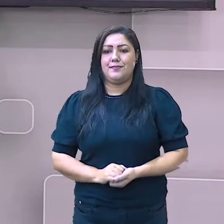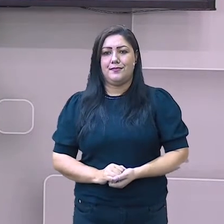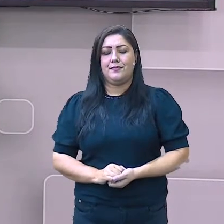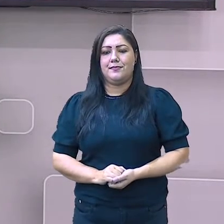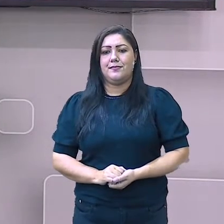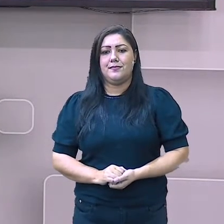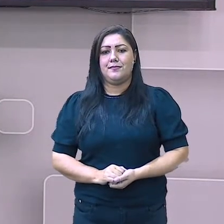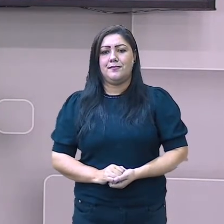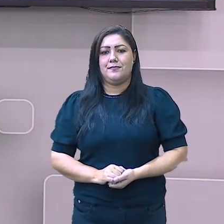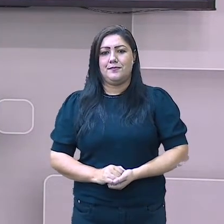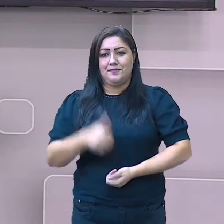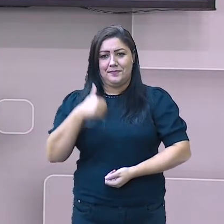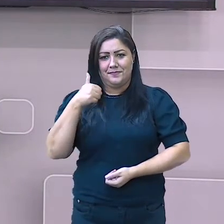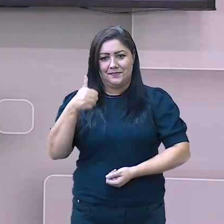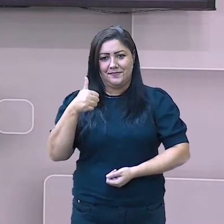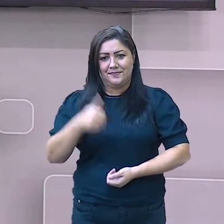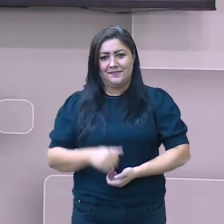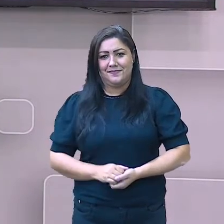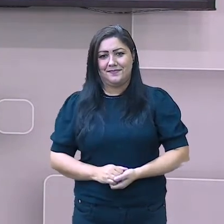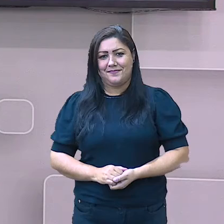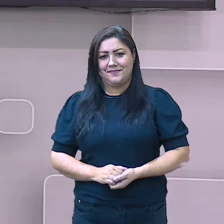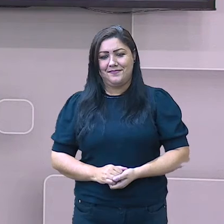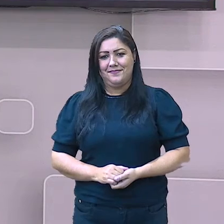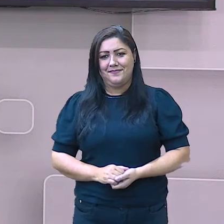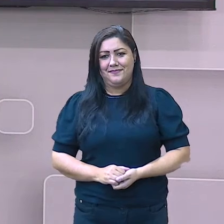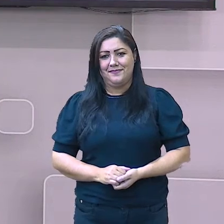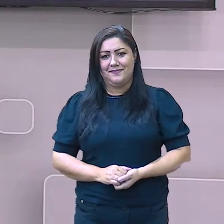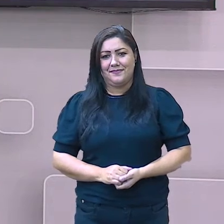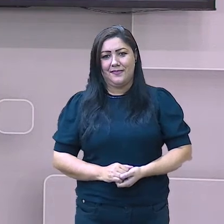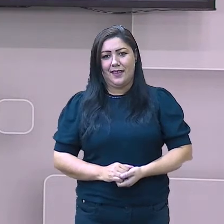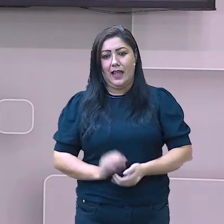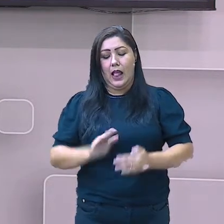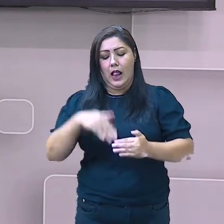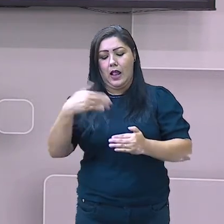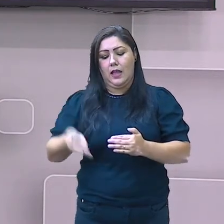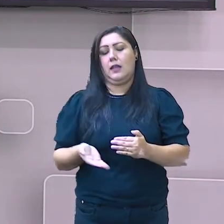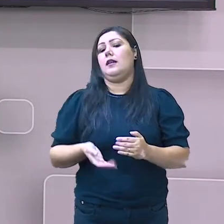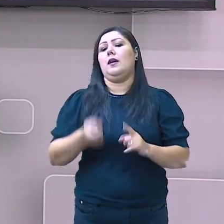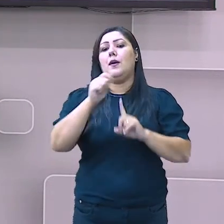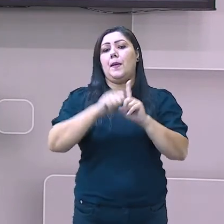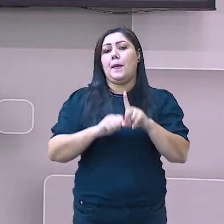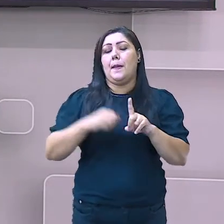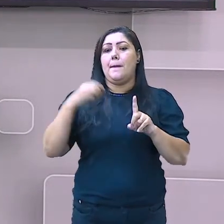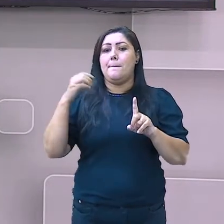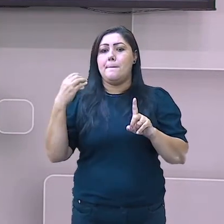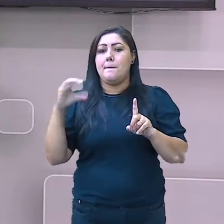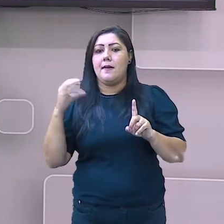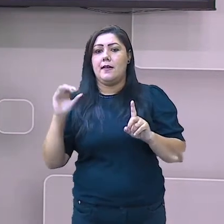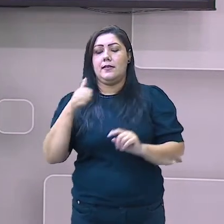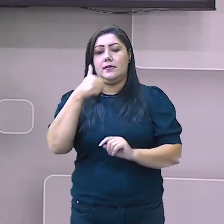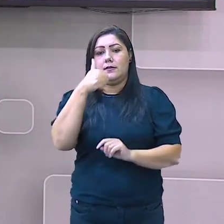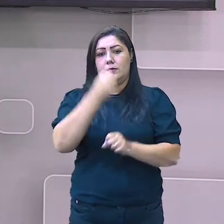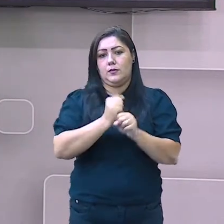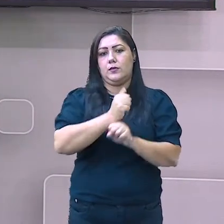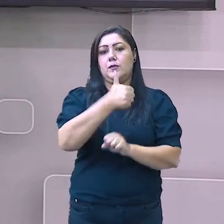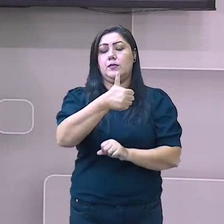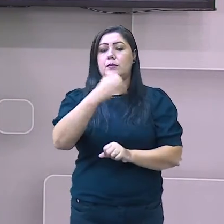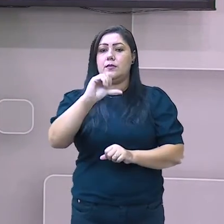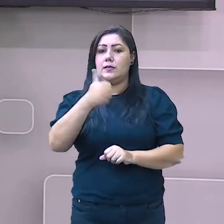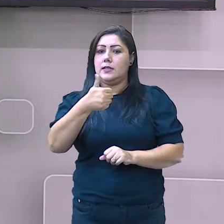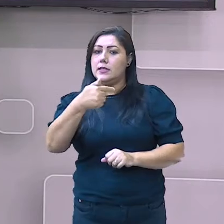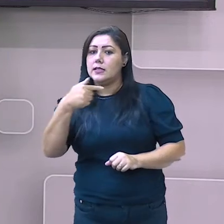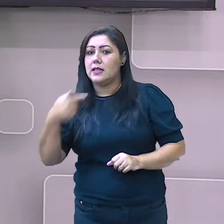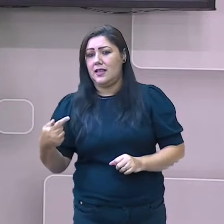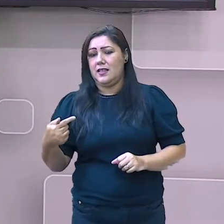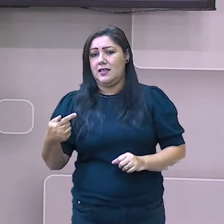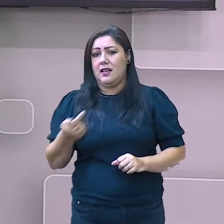contemporaneidade. Ok? Após o março de 1917, uma série de patrões